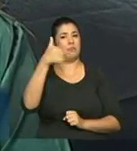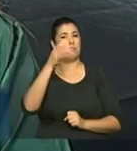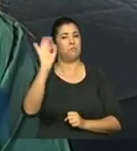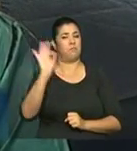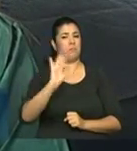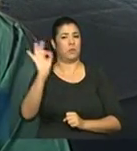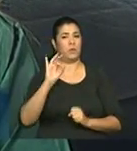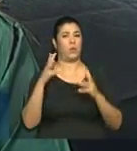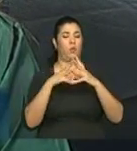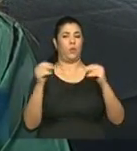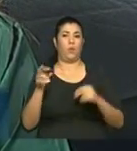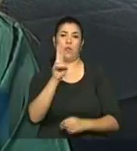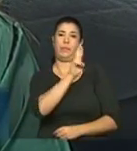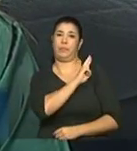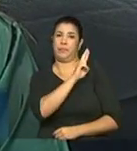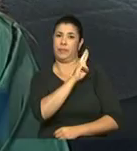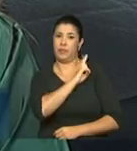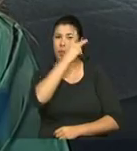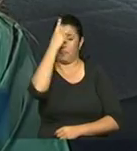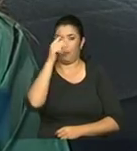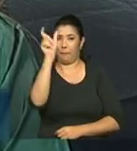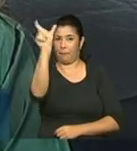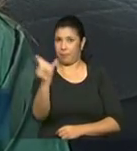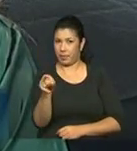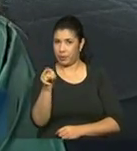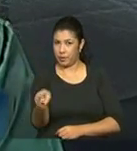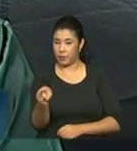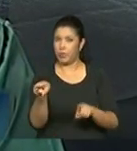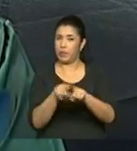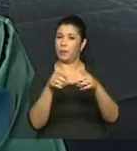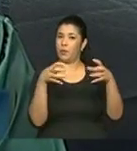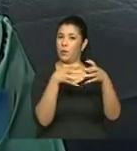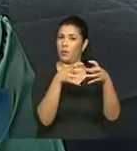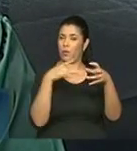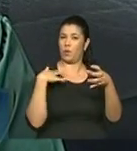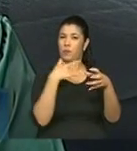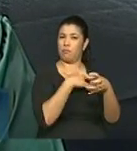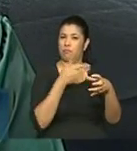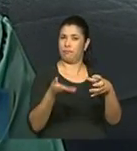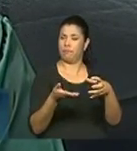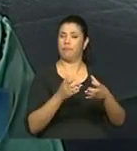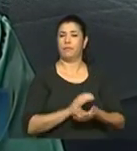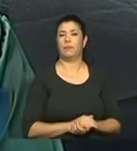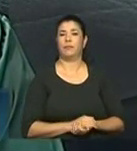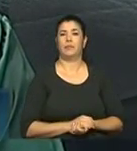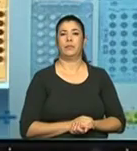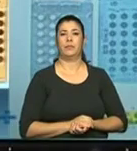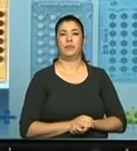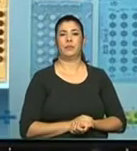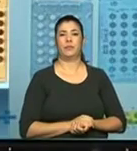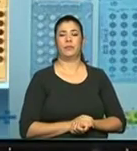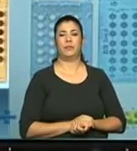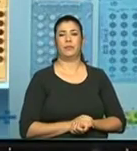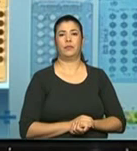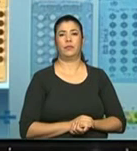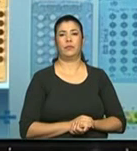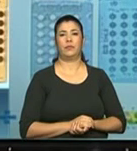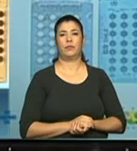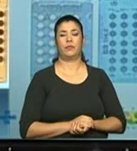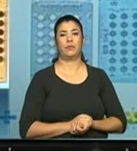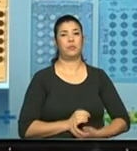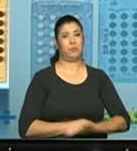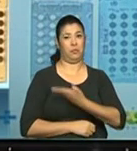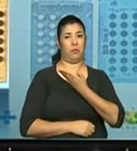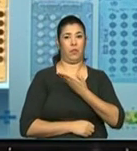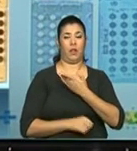é uma responsabilidade não só do paciente, mas também de toda a equipe de saúde. Próximo, por favor. Esse, para